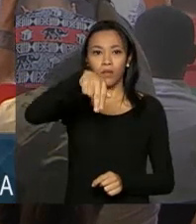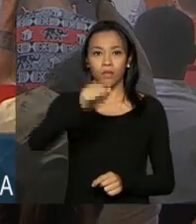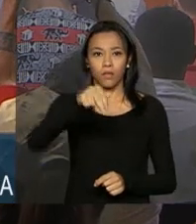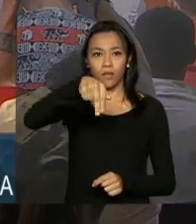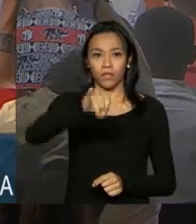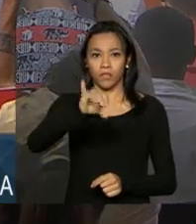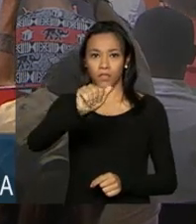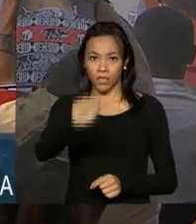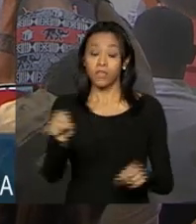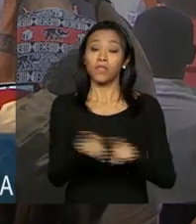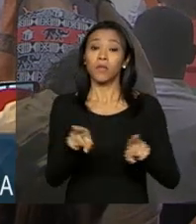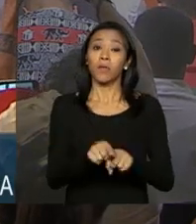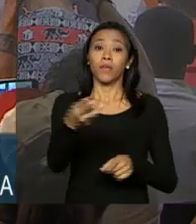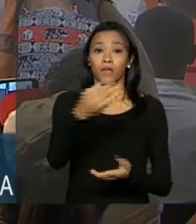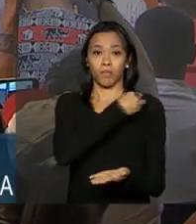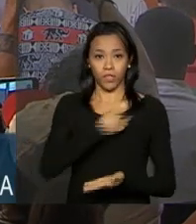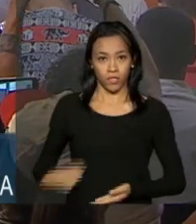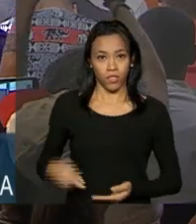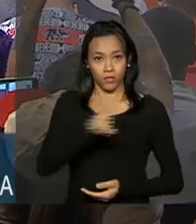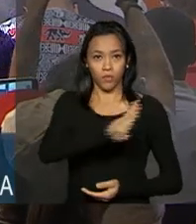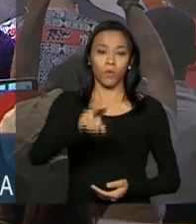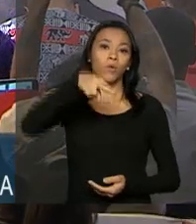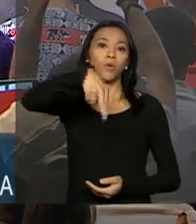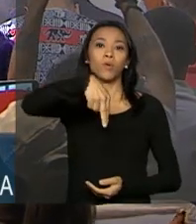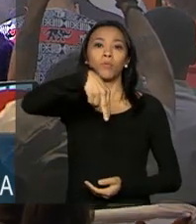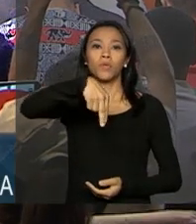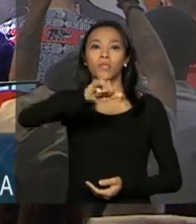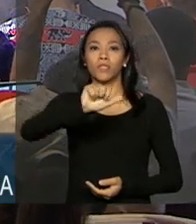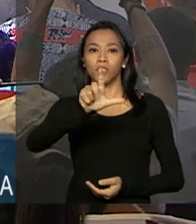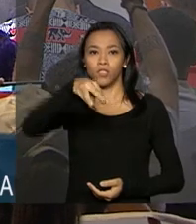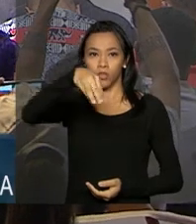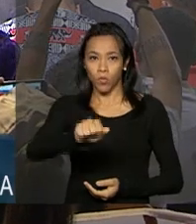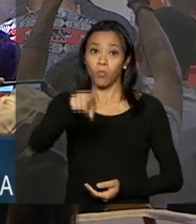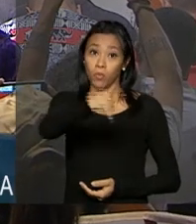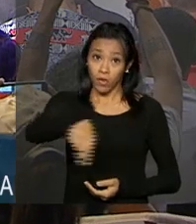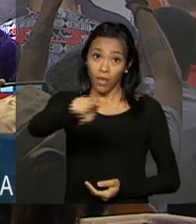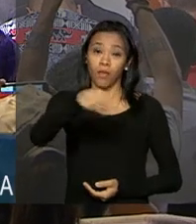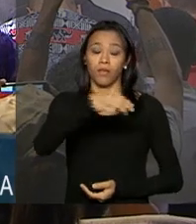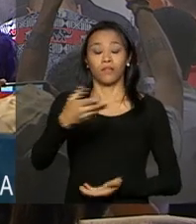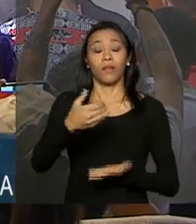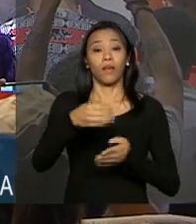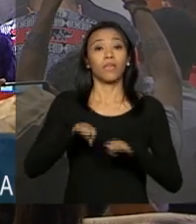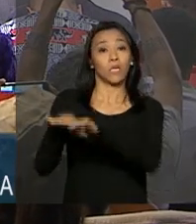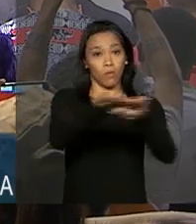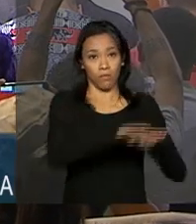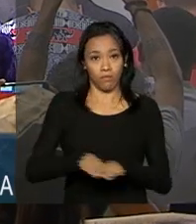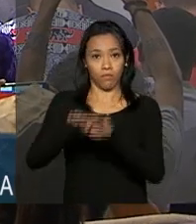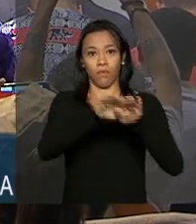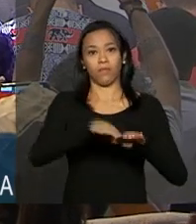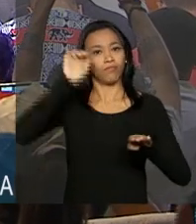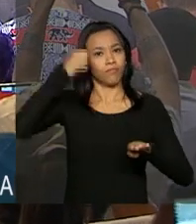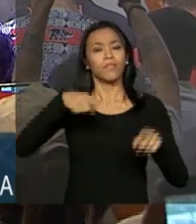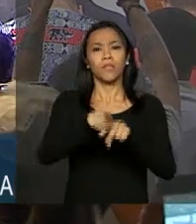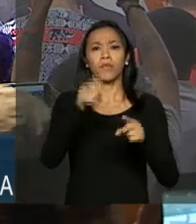querida ministra Nilma Lino Gomes, das Mulheres, da Igualdade Racial e dos Direitos Humanos,